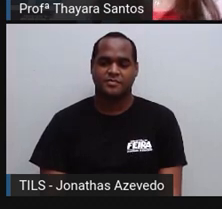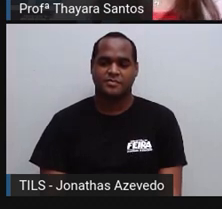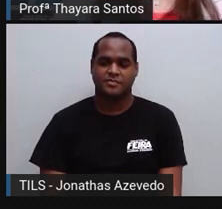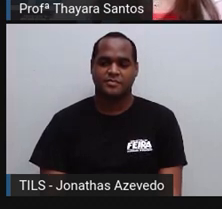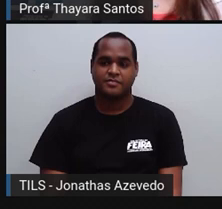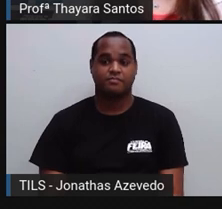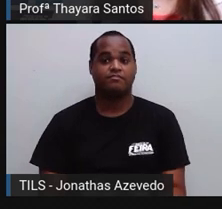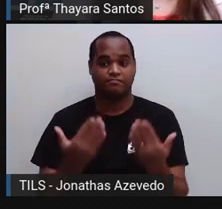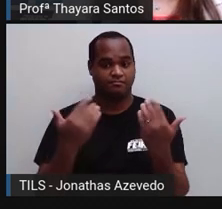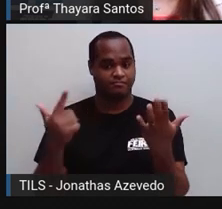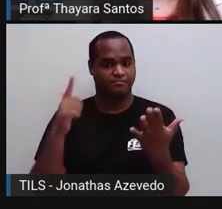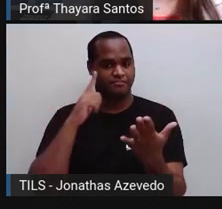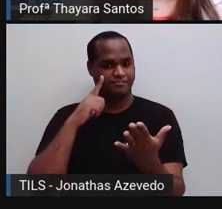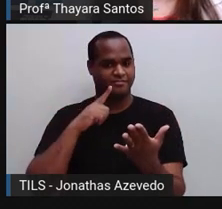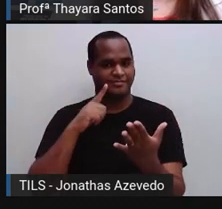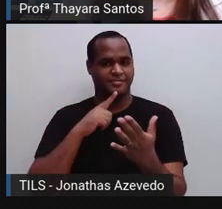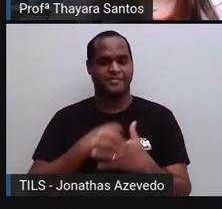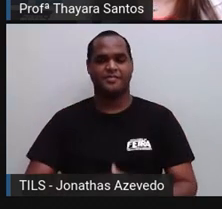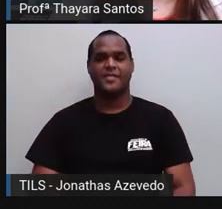Vamos para a próxima.